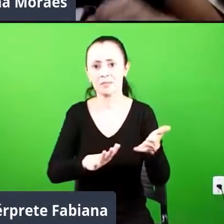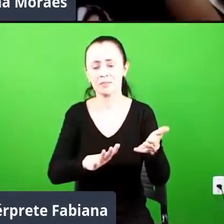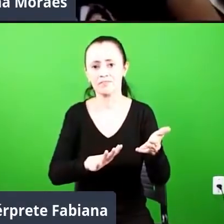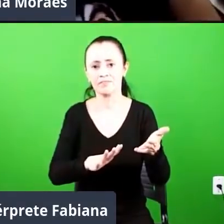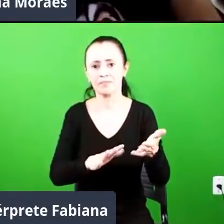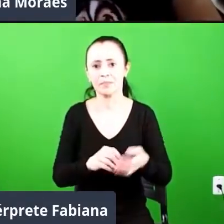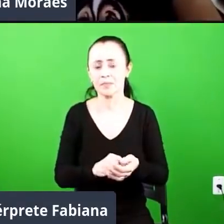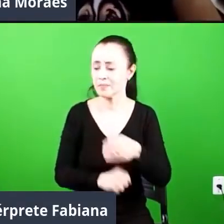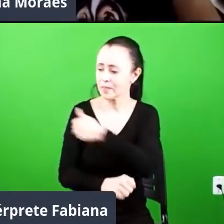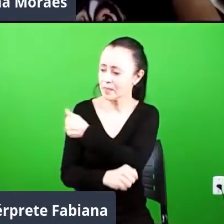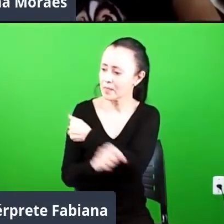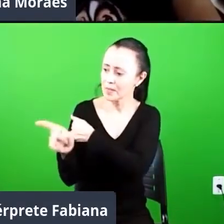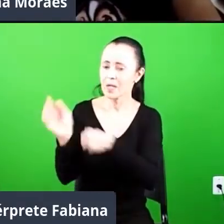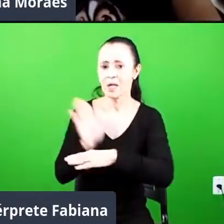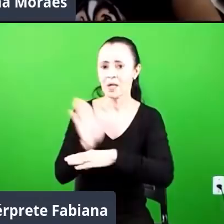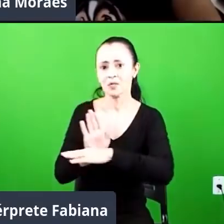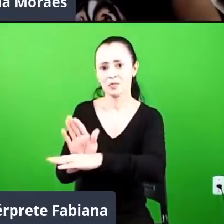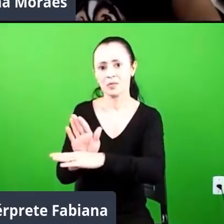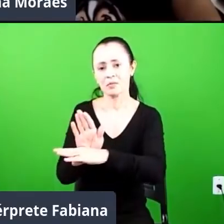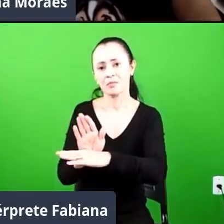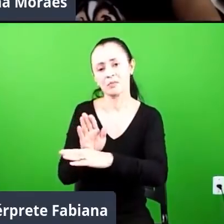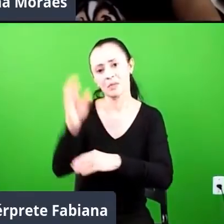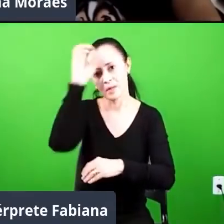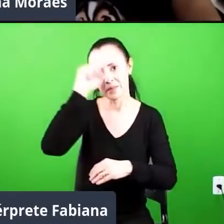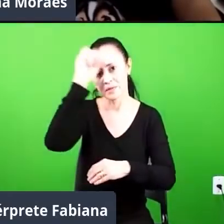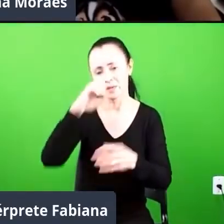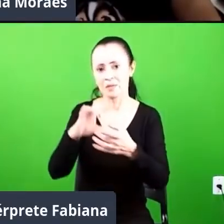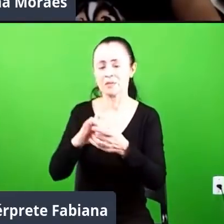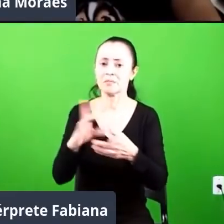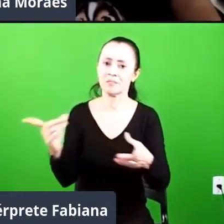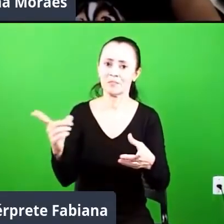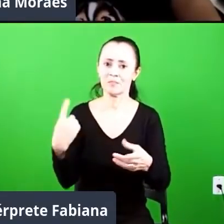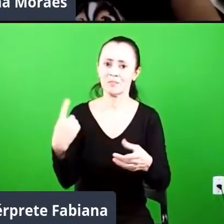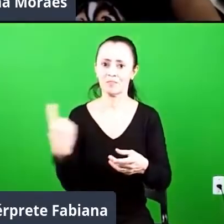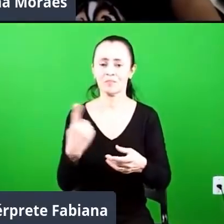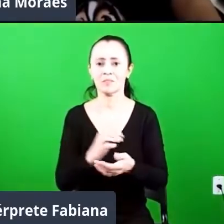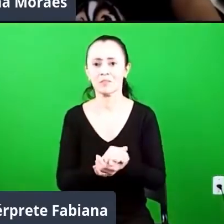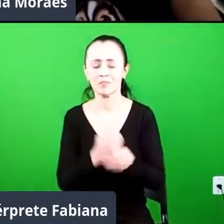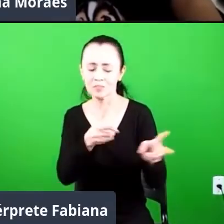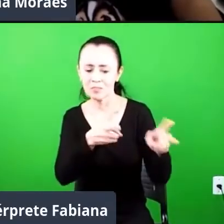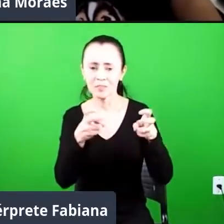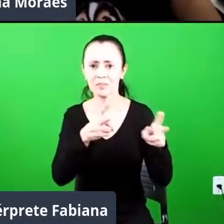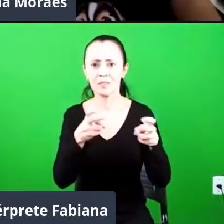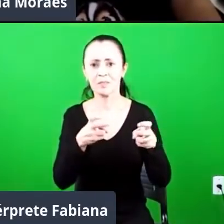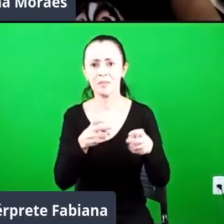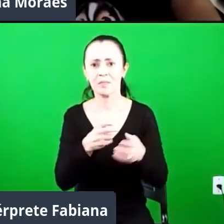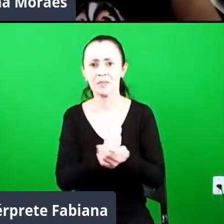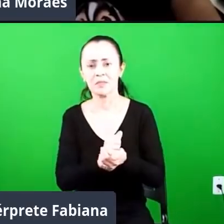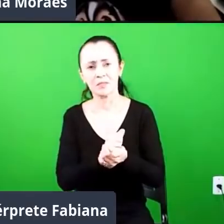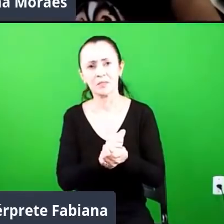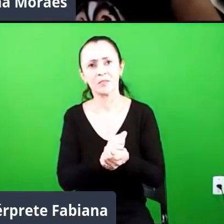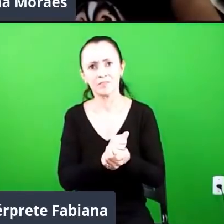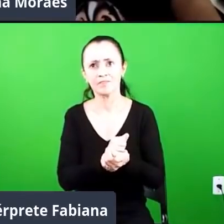e facilitando o processo de aprendizagem. Percebi que as atividades de intervenção pedagógicas têm sido muito aproveitadas